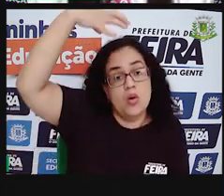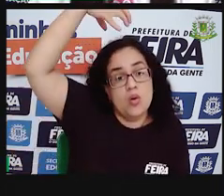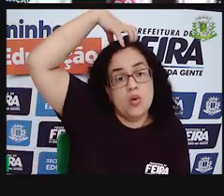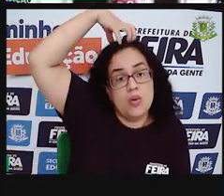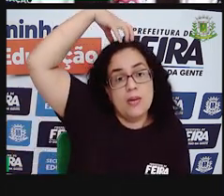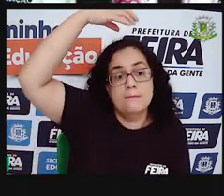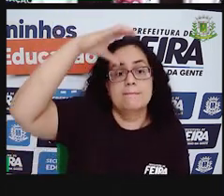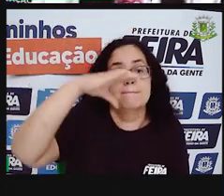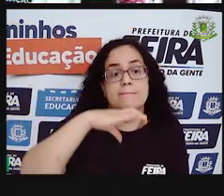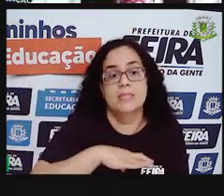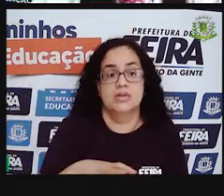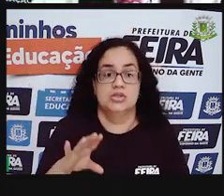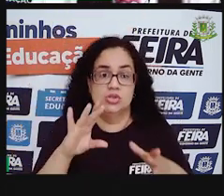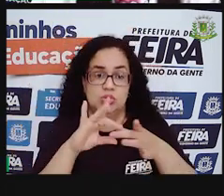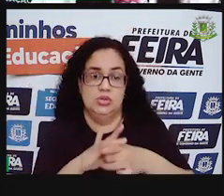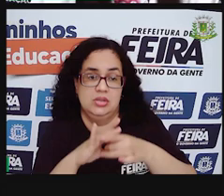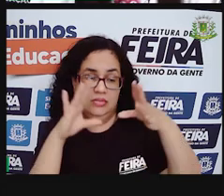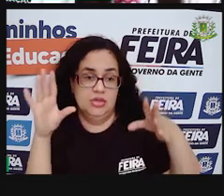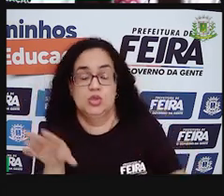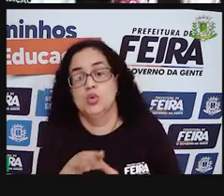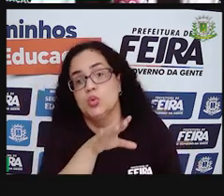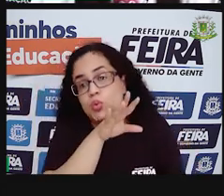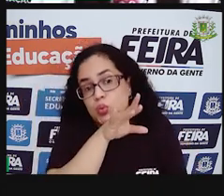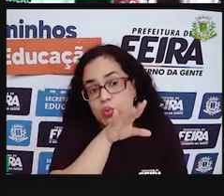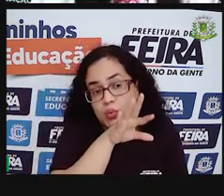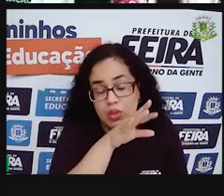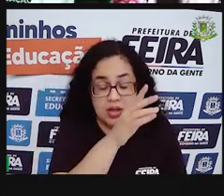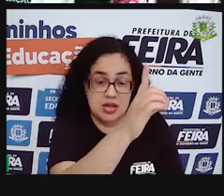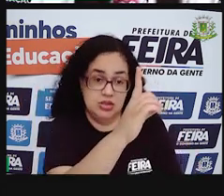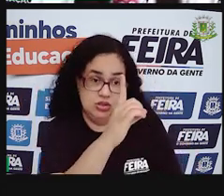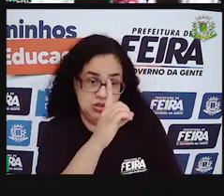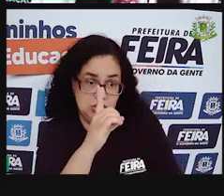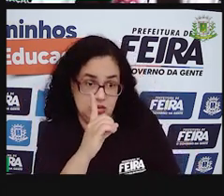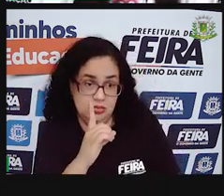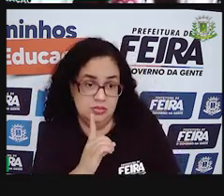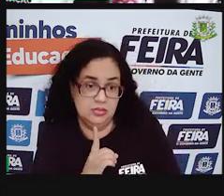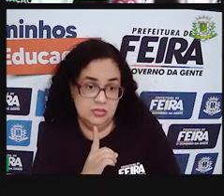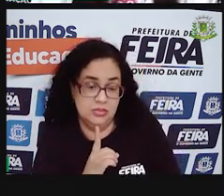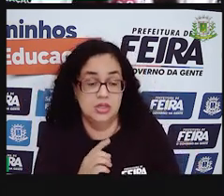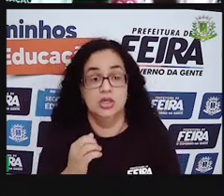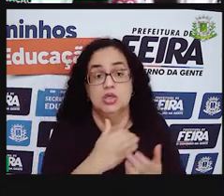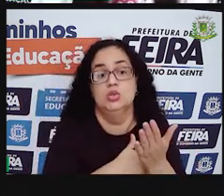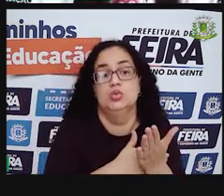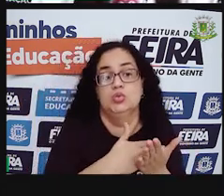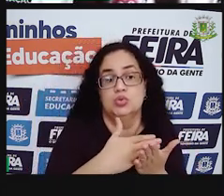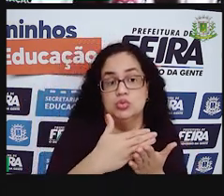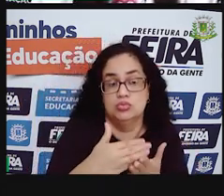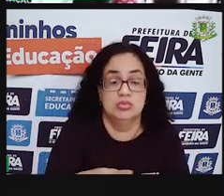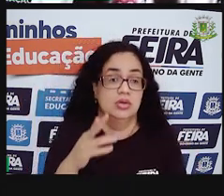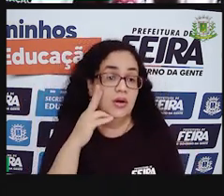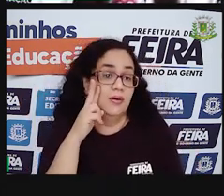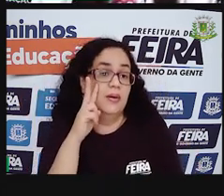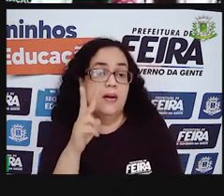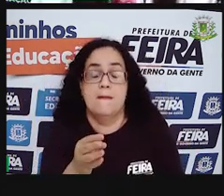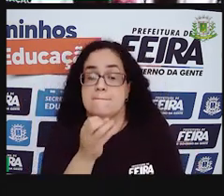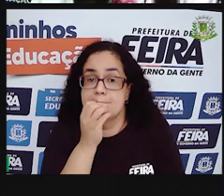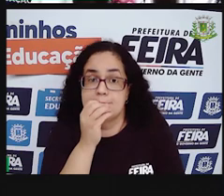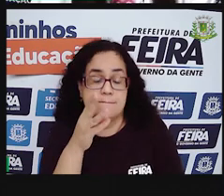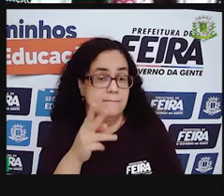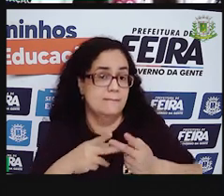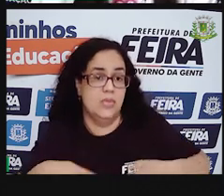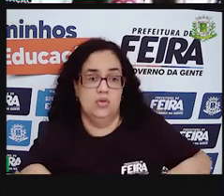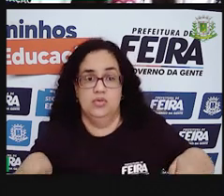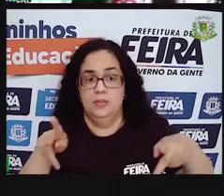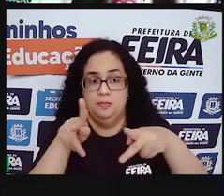Portugal estivesse se livrando de algo ruim. Então a chegada deles, desde o início, já não foi vista como um povo bom,